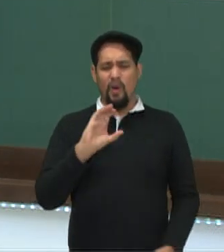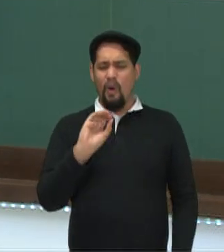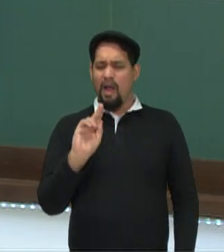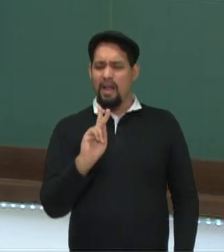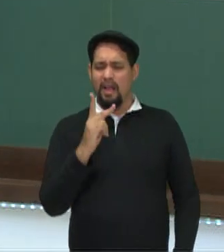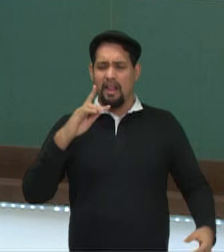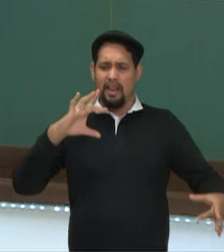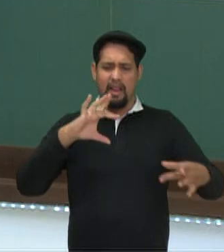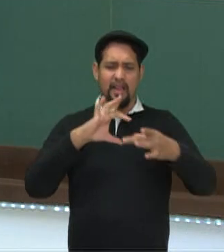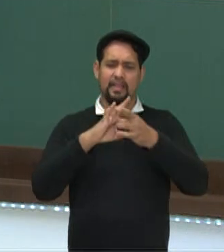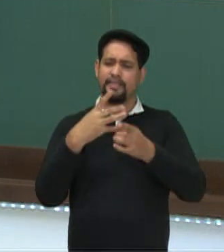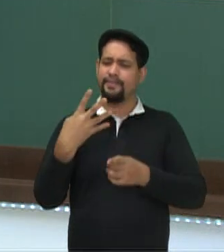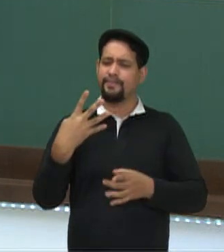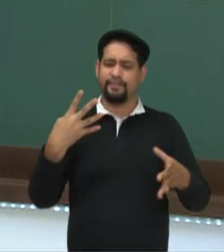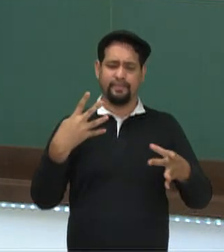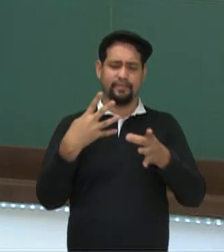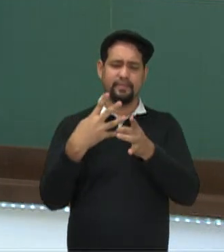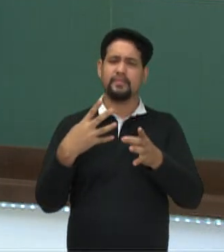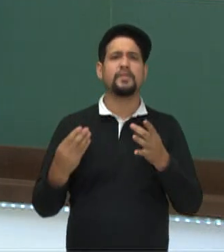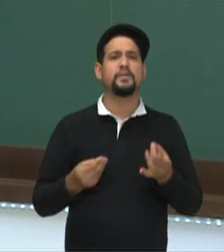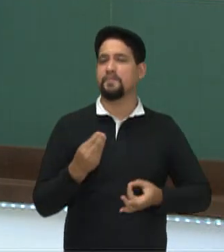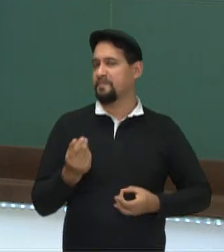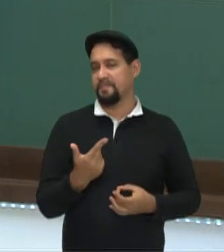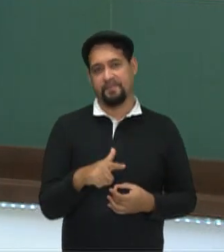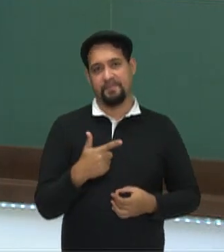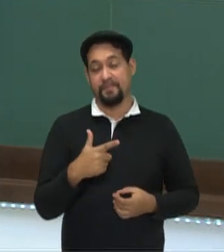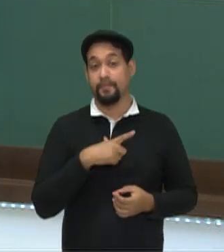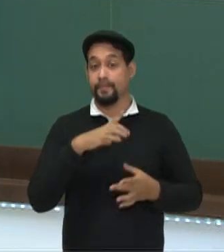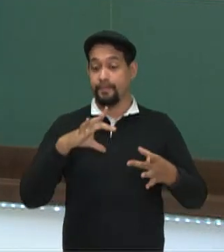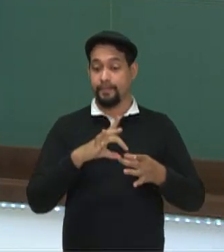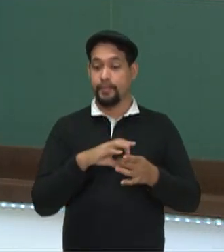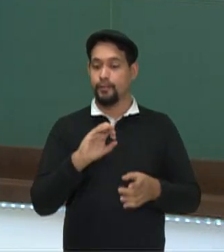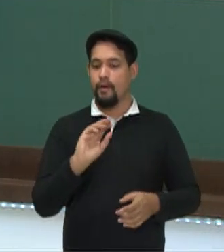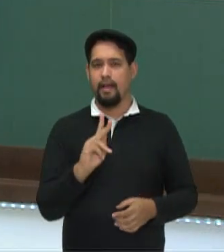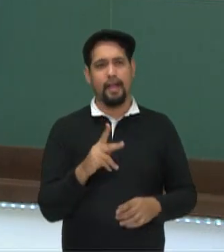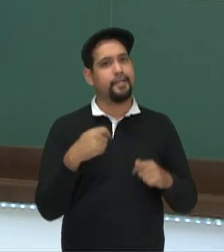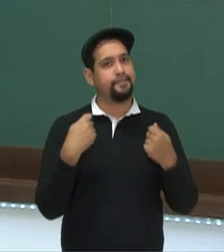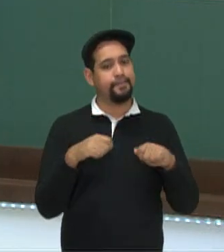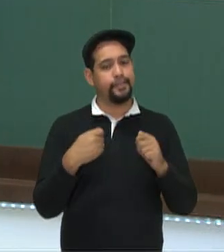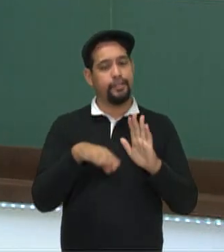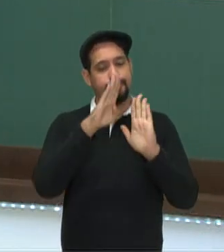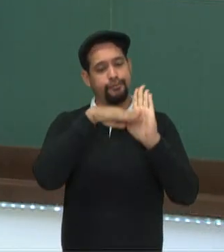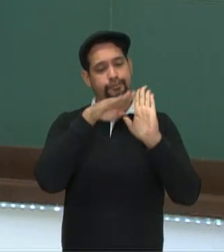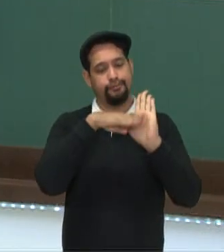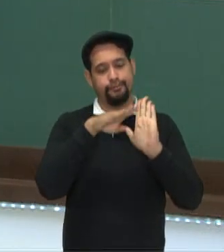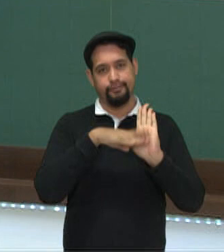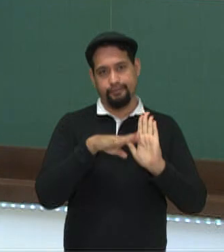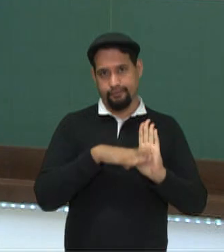ligado neste carbono? Não tem. Para ligar um OH ali, nós temos que tirar